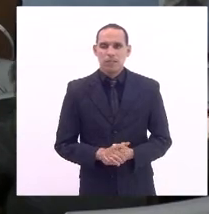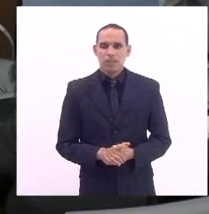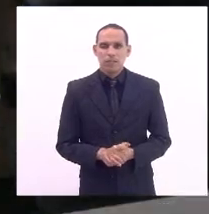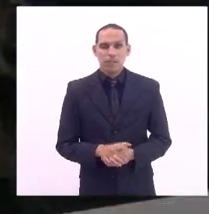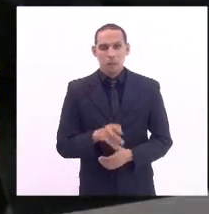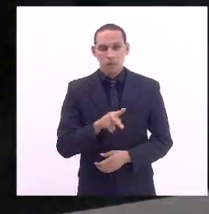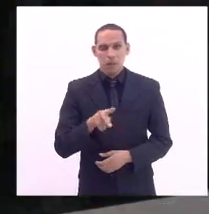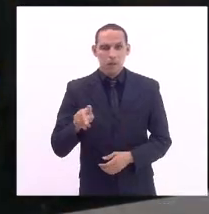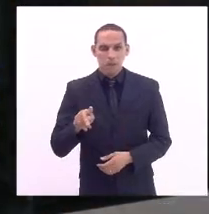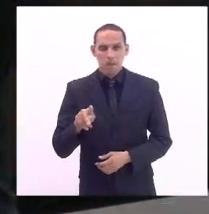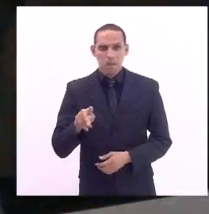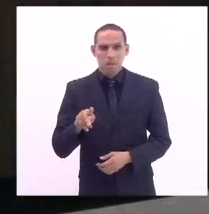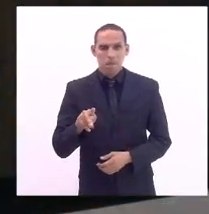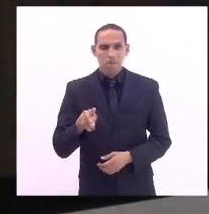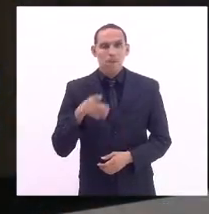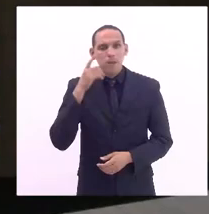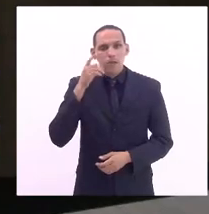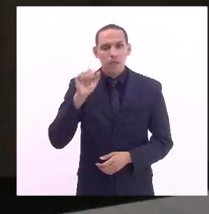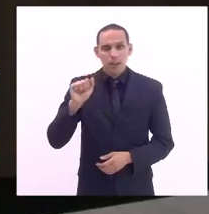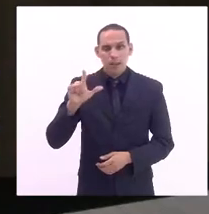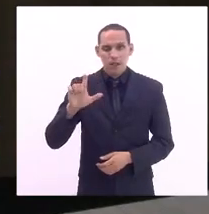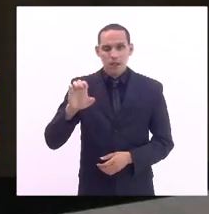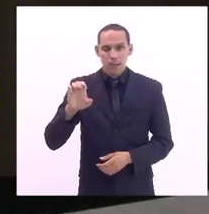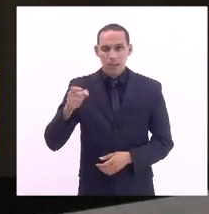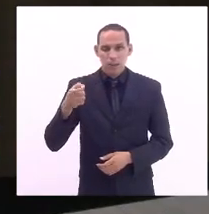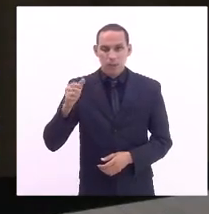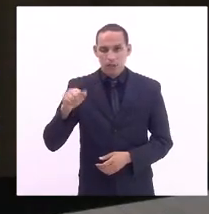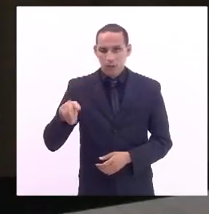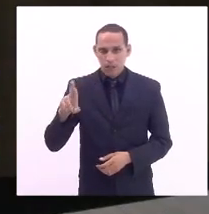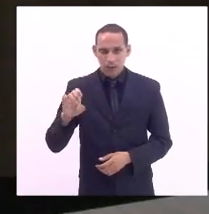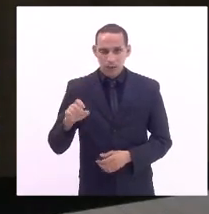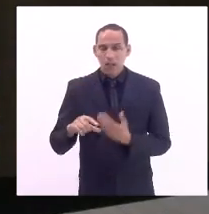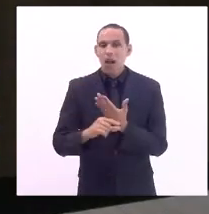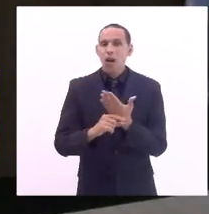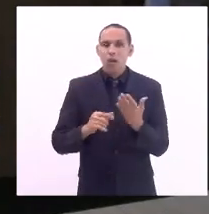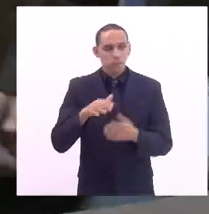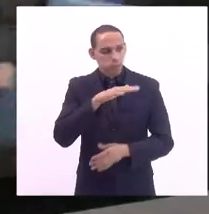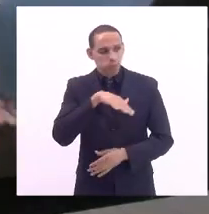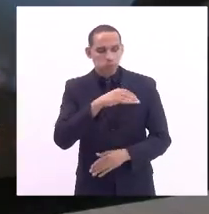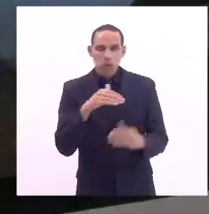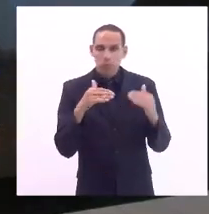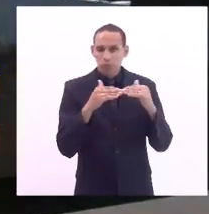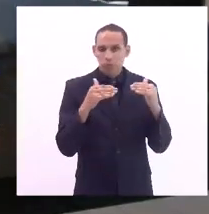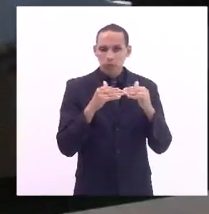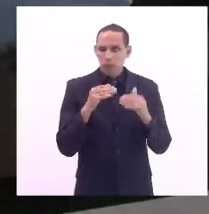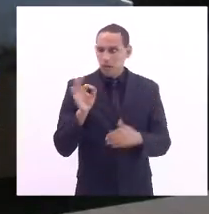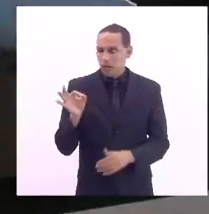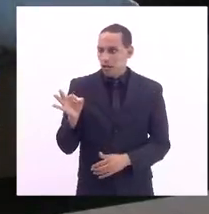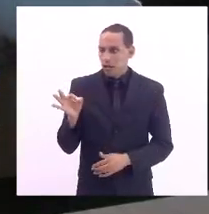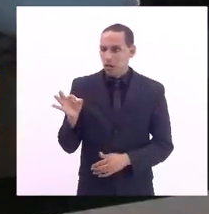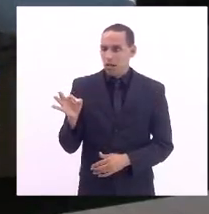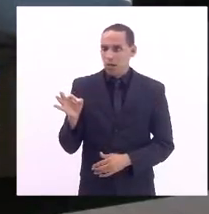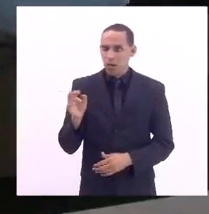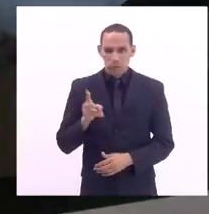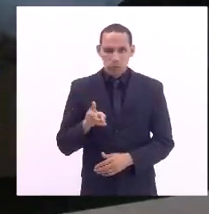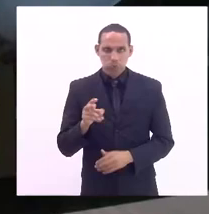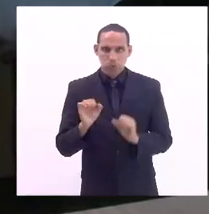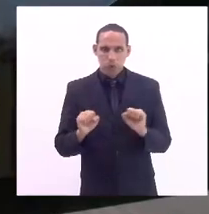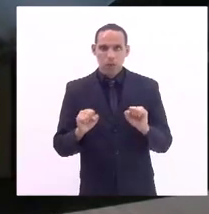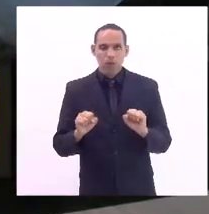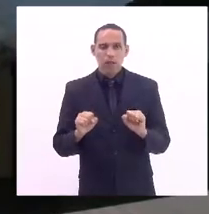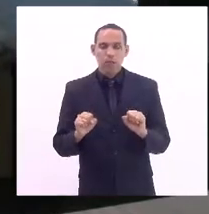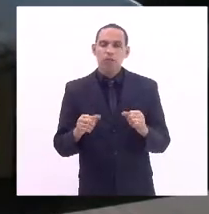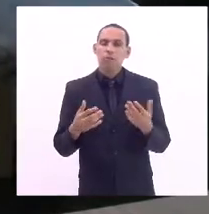junto. Senhor presidente, segundo o deputado Alexandre Freitas, houve um acordo entre os autores. É isso? Posso avançar?